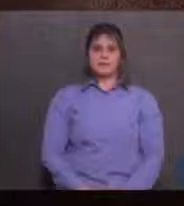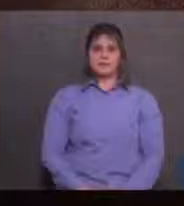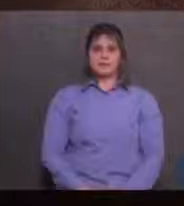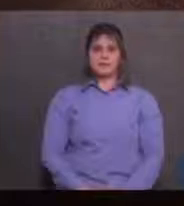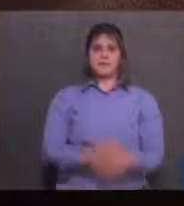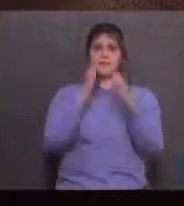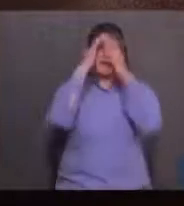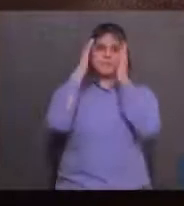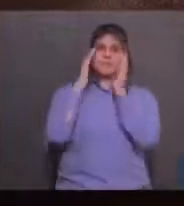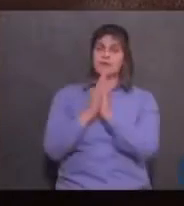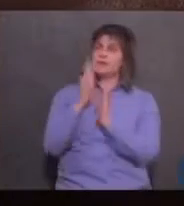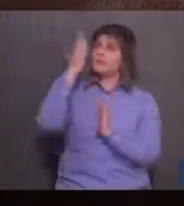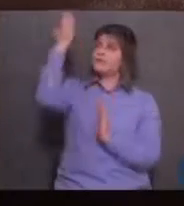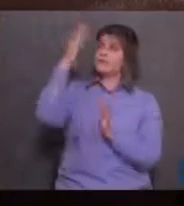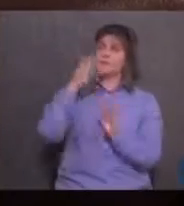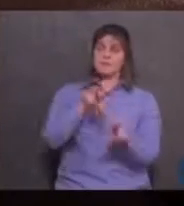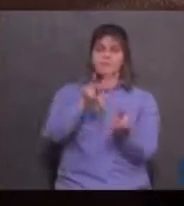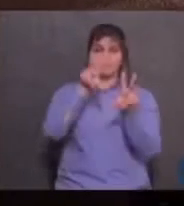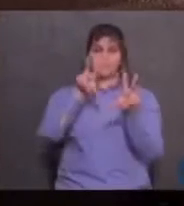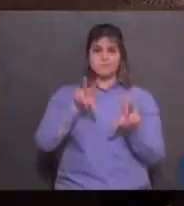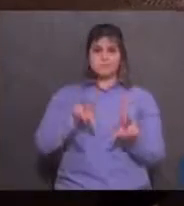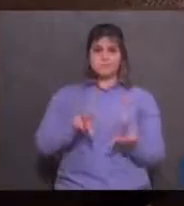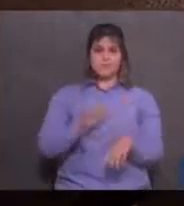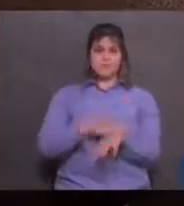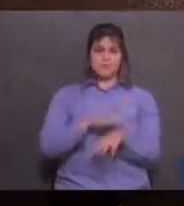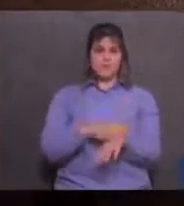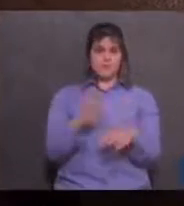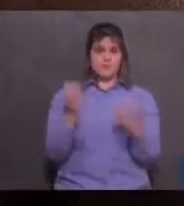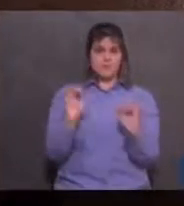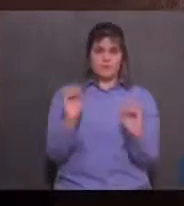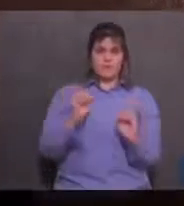Ó Maria, concebida sem pecado,